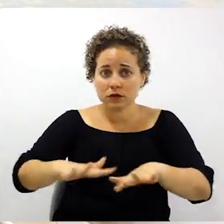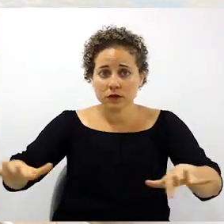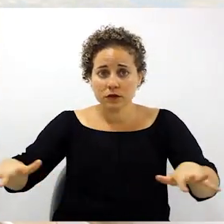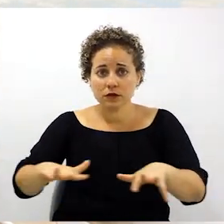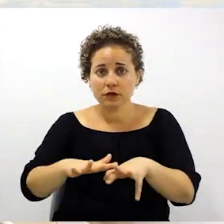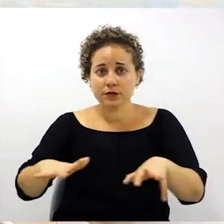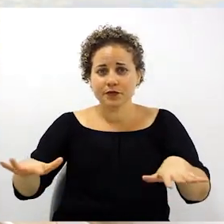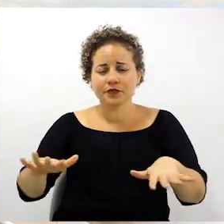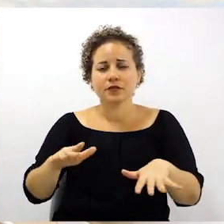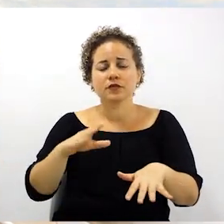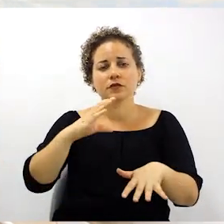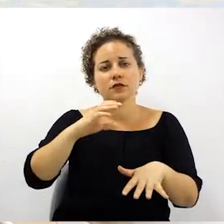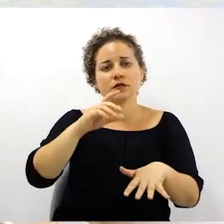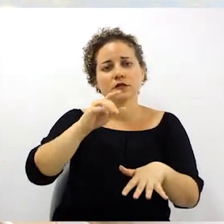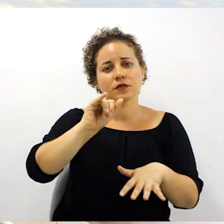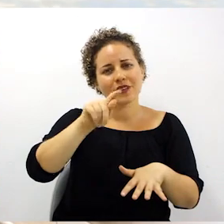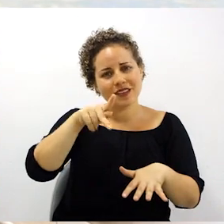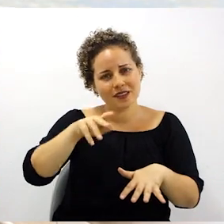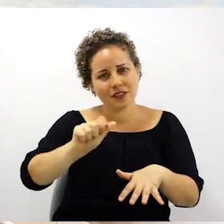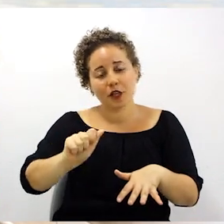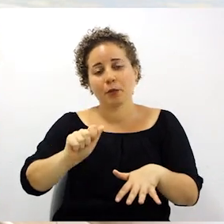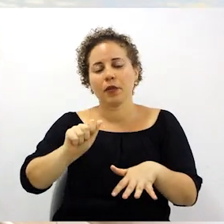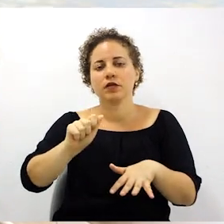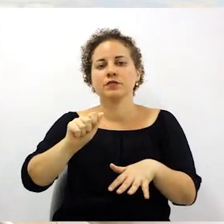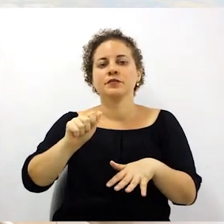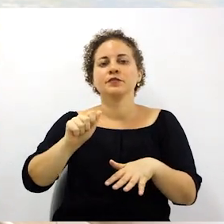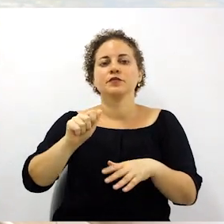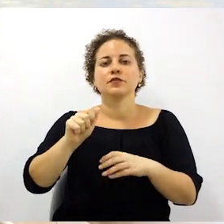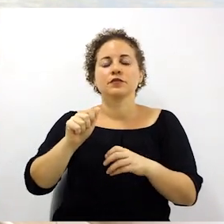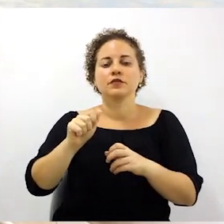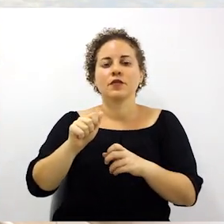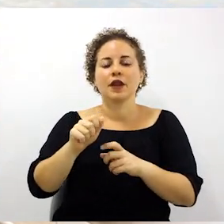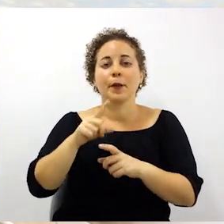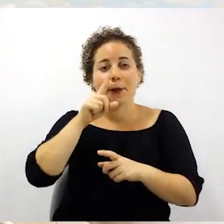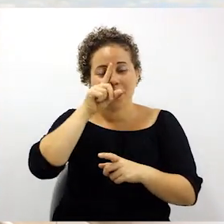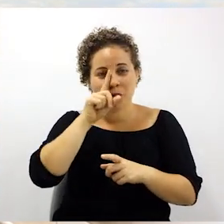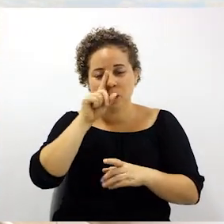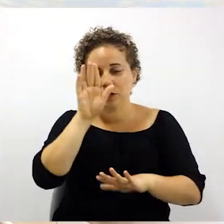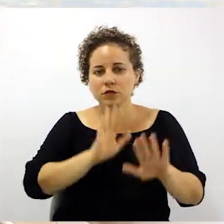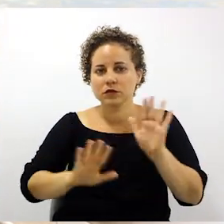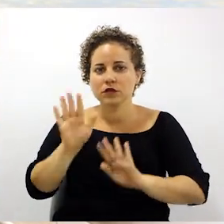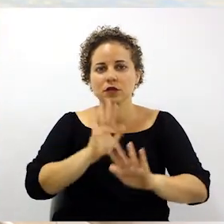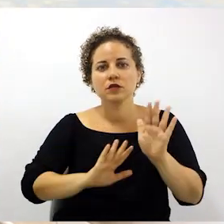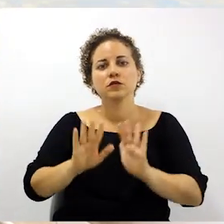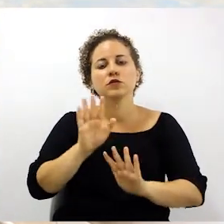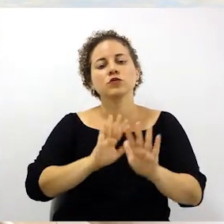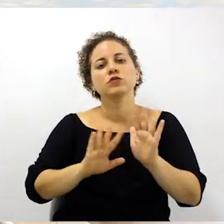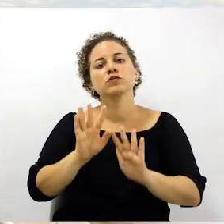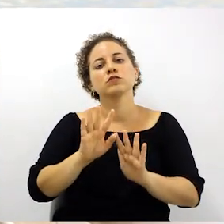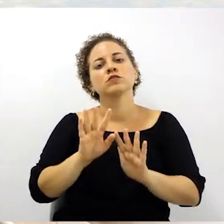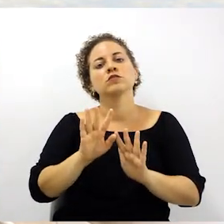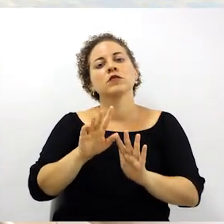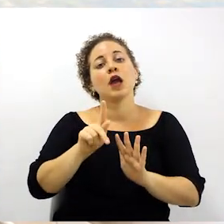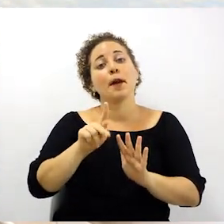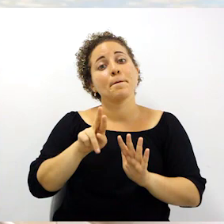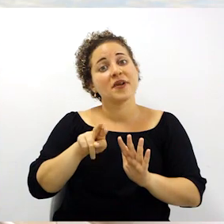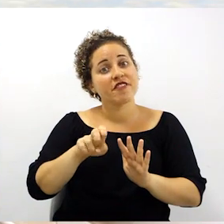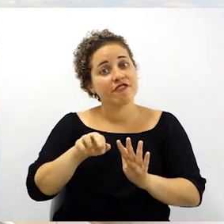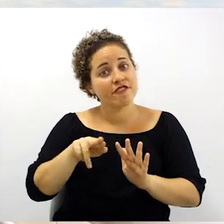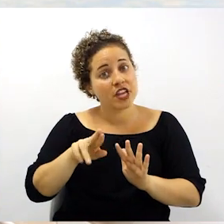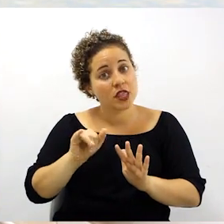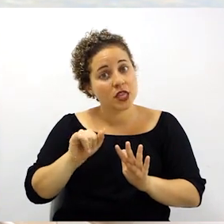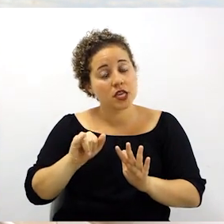temos a CIPA, a Comissão Interna de Prevenção de Acidentes. Nós temos todos os documentos legais que as normas regulamentadoras